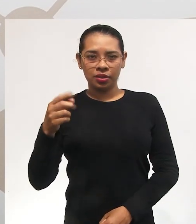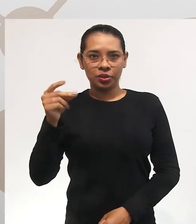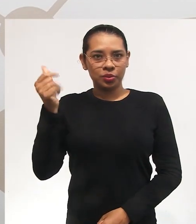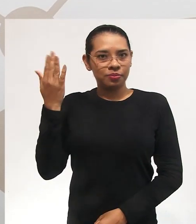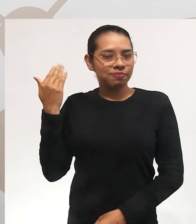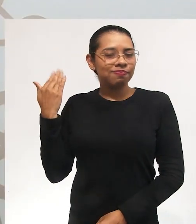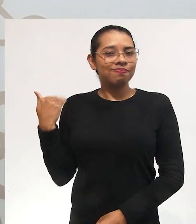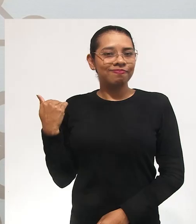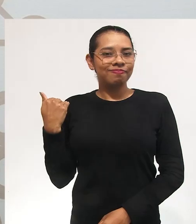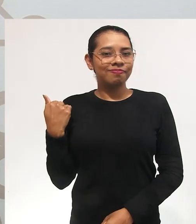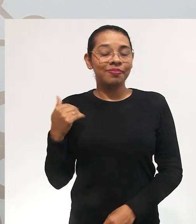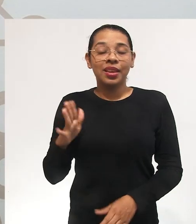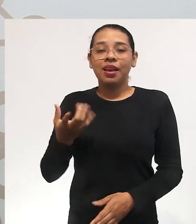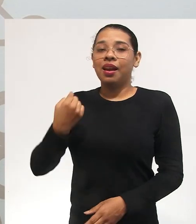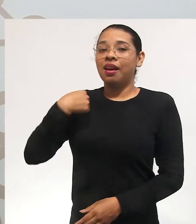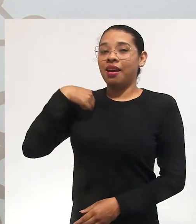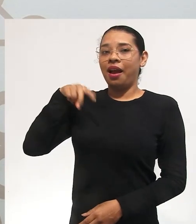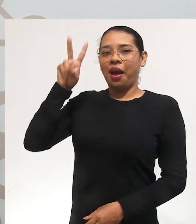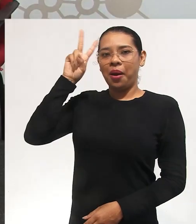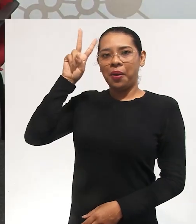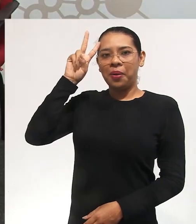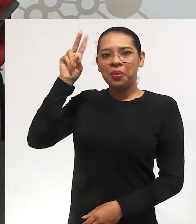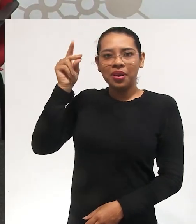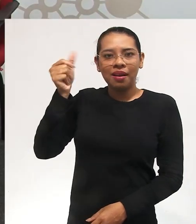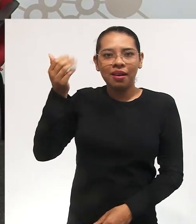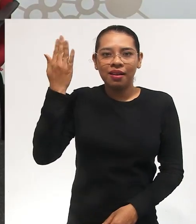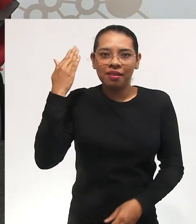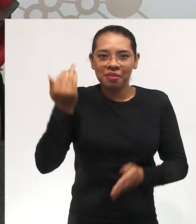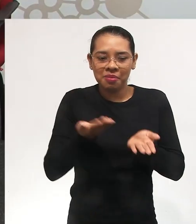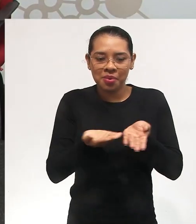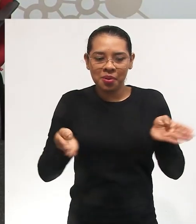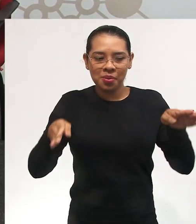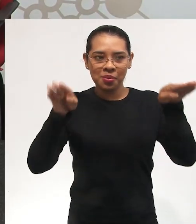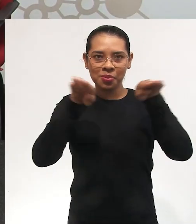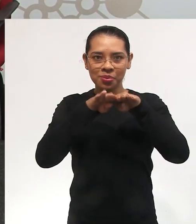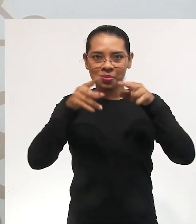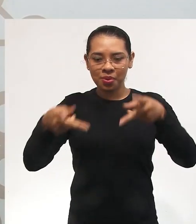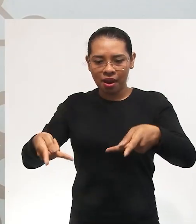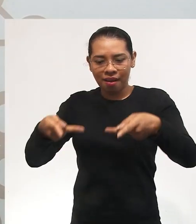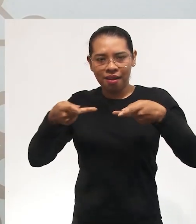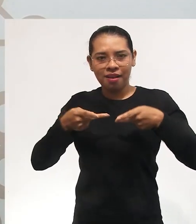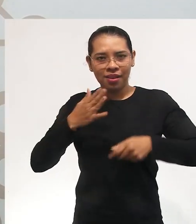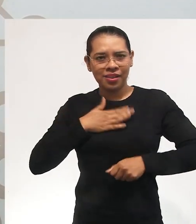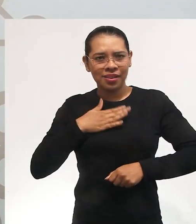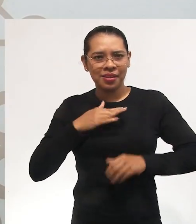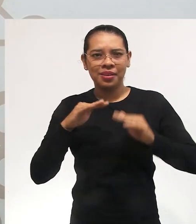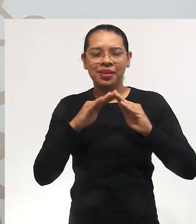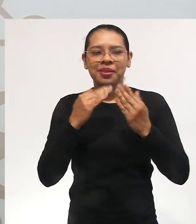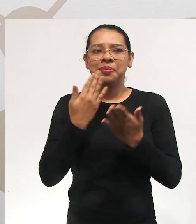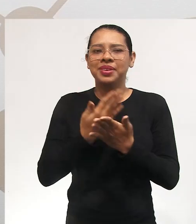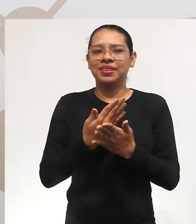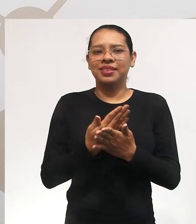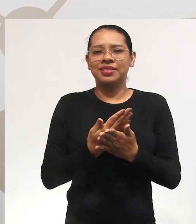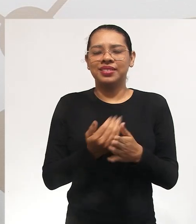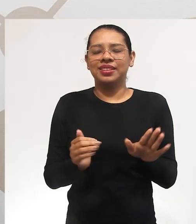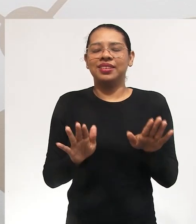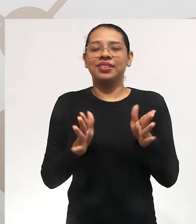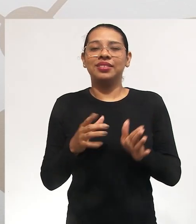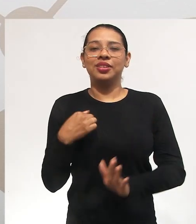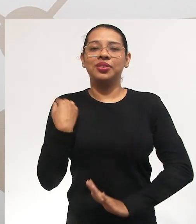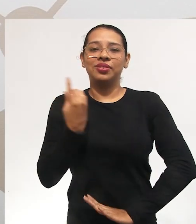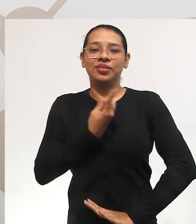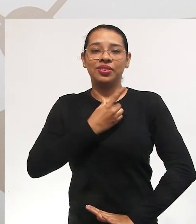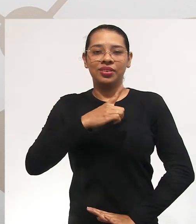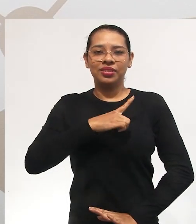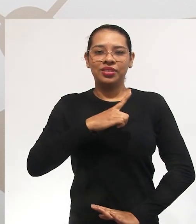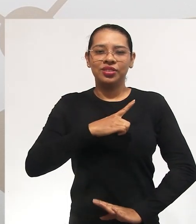Eu lembro que eu recebi na minha casa, Sim, era uma o kit. caixinha com kit de livros, eu recebi na minha casa. Isso.